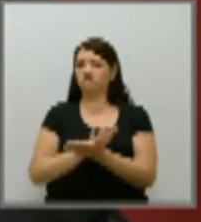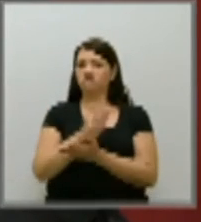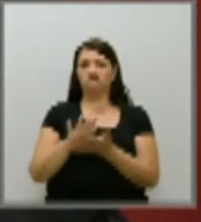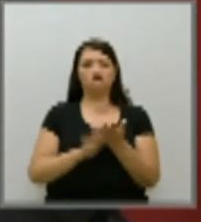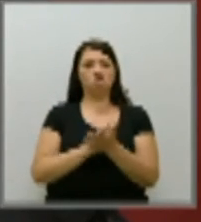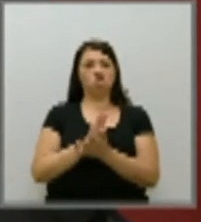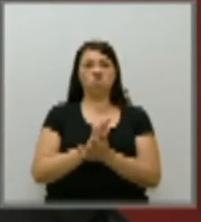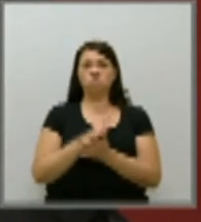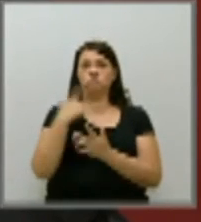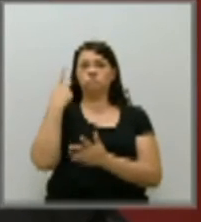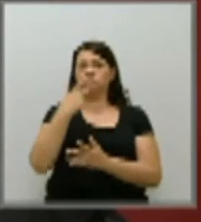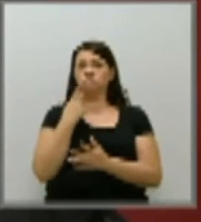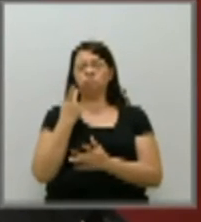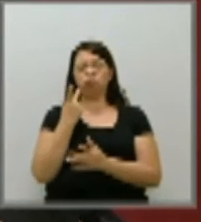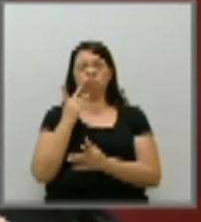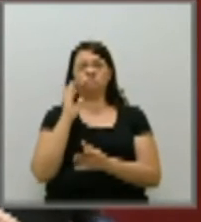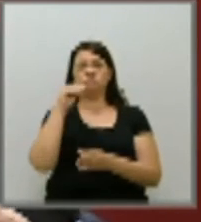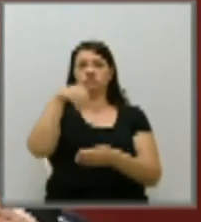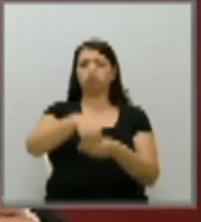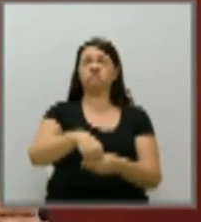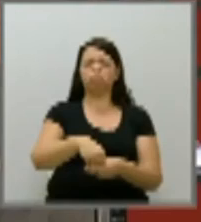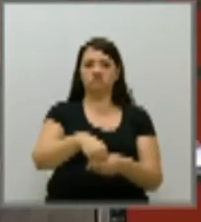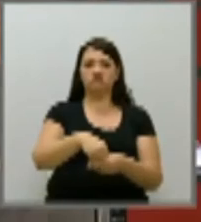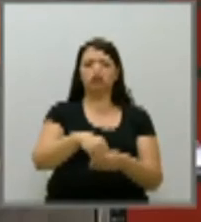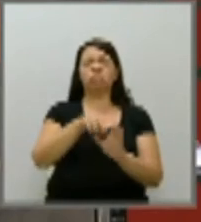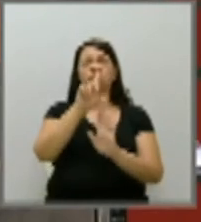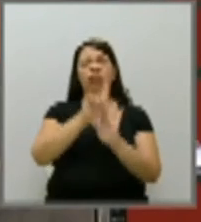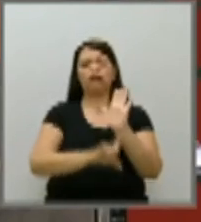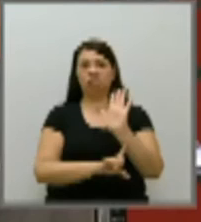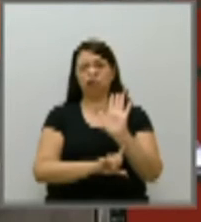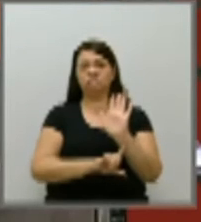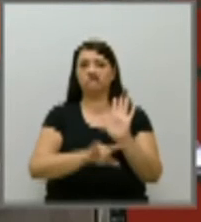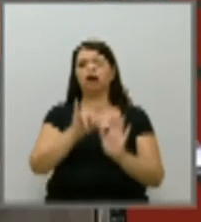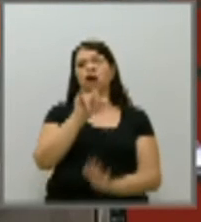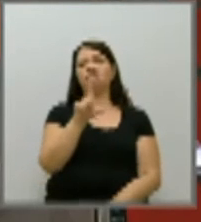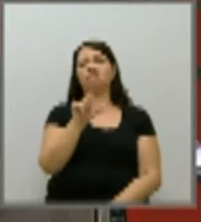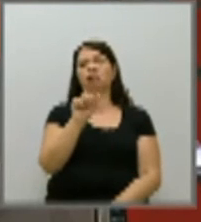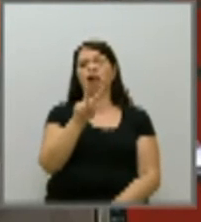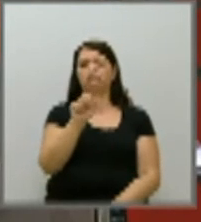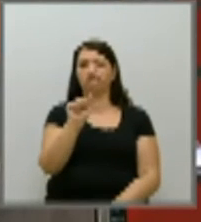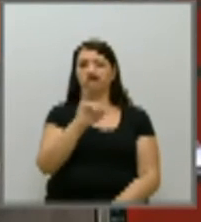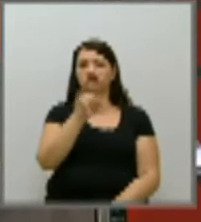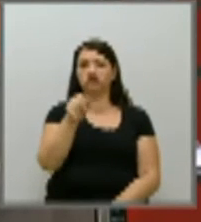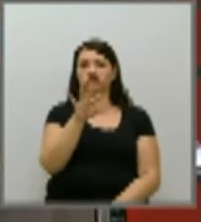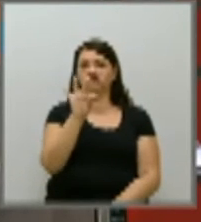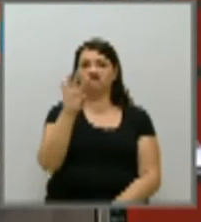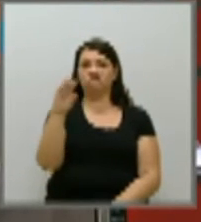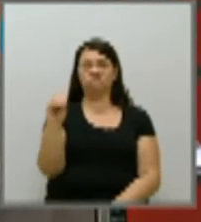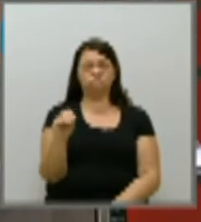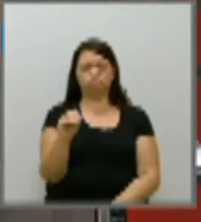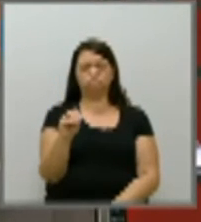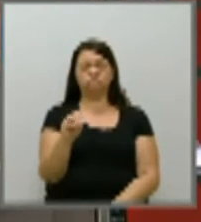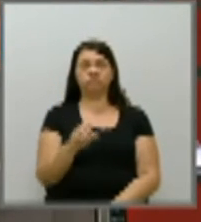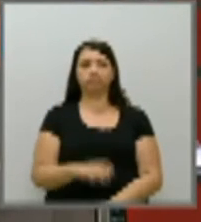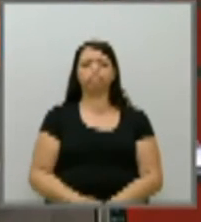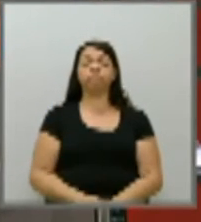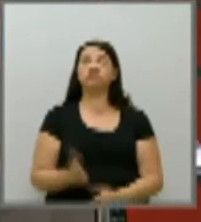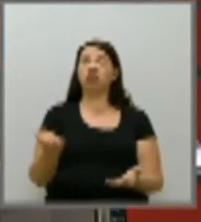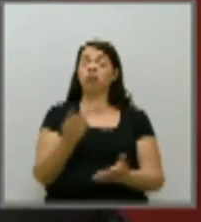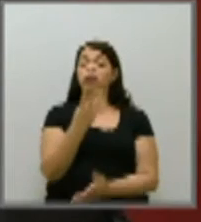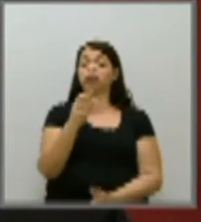nosso partido na lista da Lava Jato. Tempo. Candidata, a senhora tem 30 segundos para perguntar ao candidato Sadal ou ao candidato